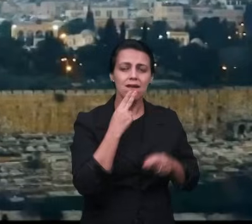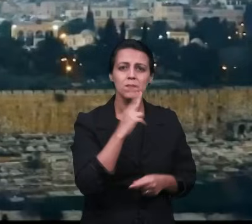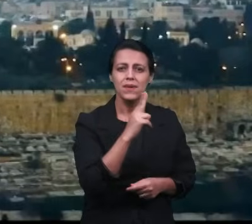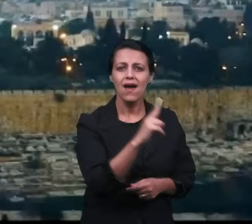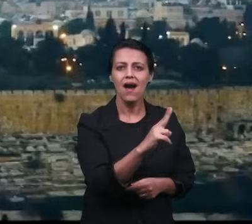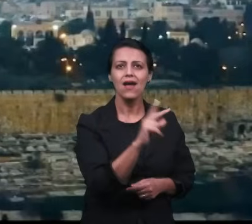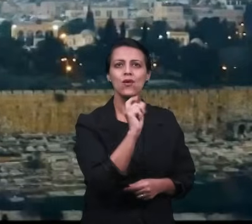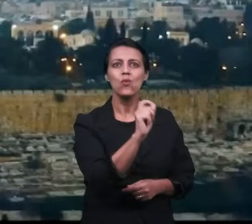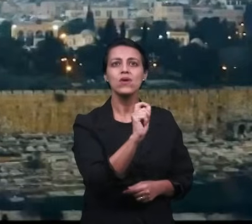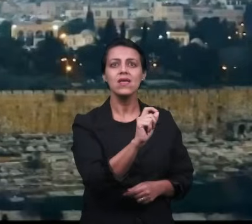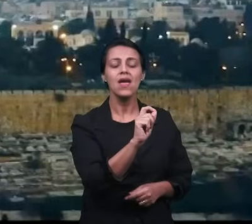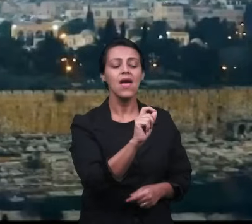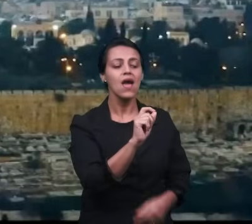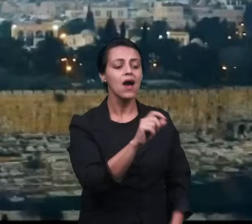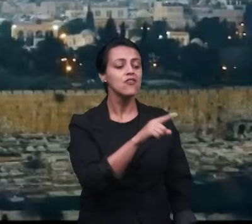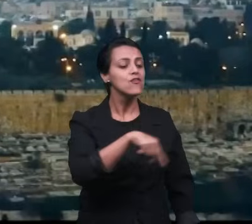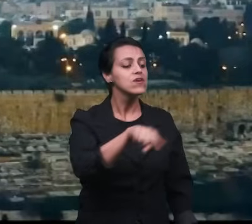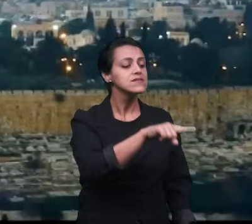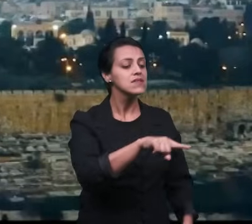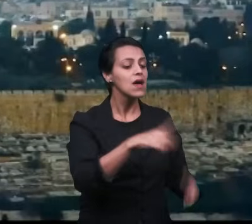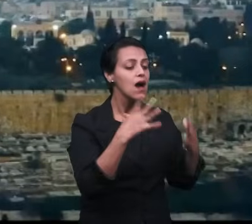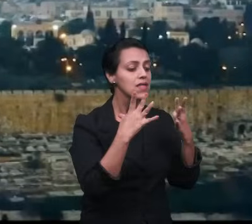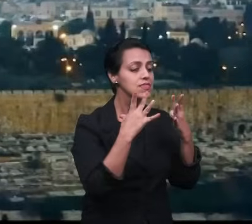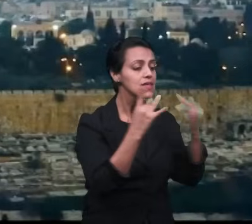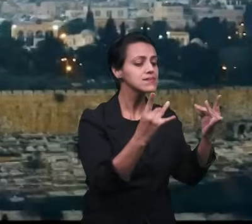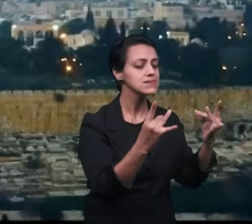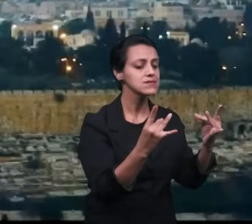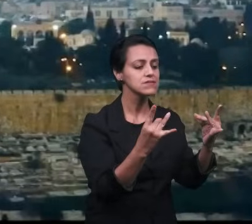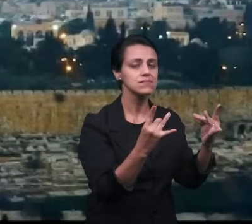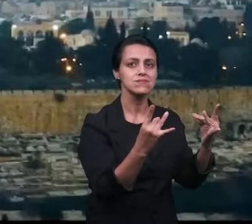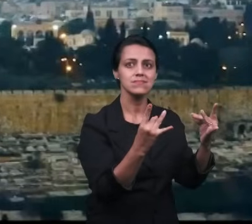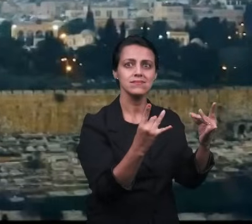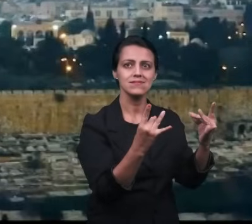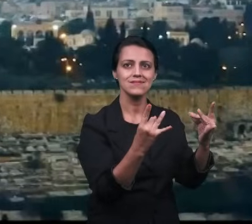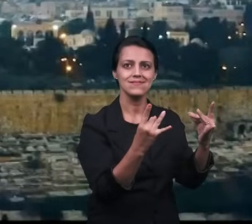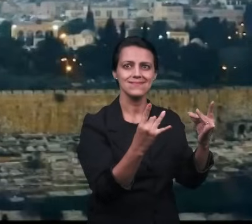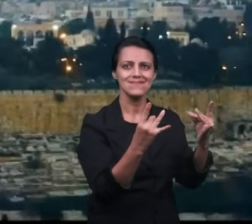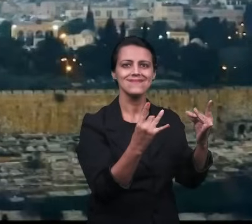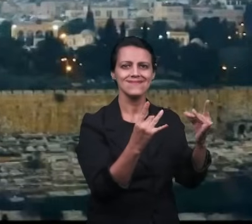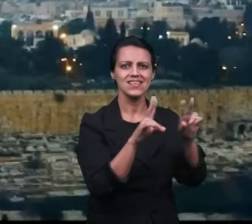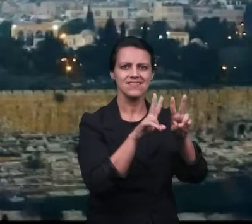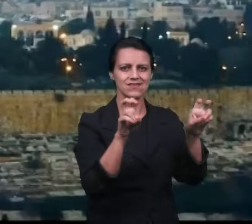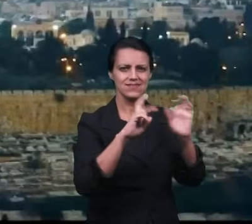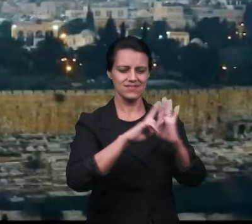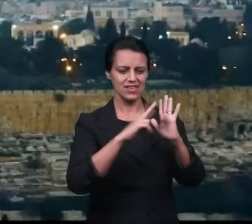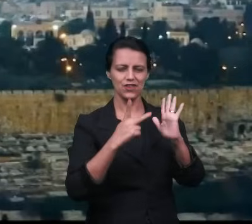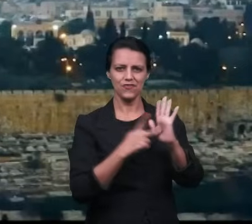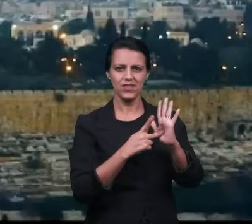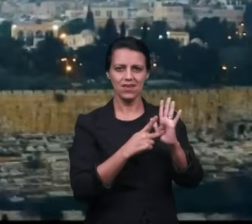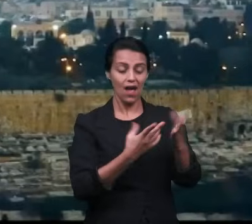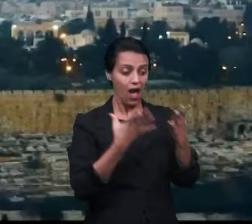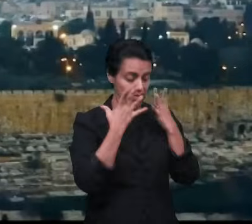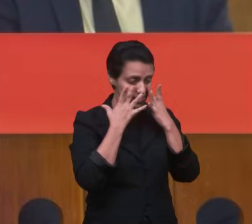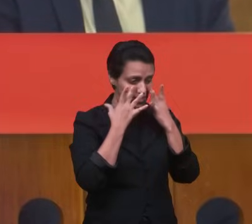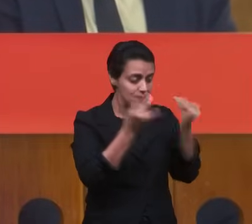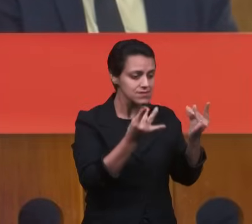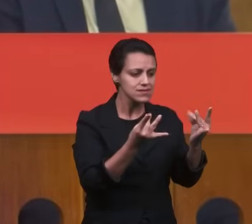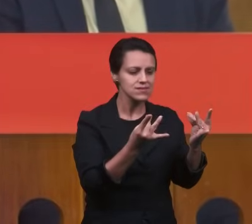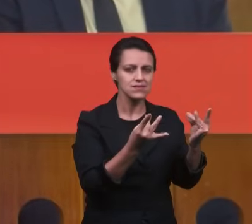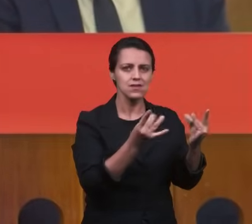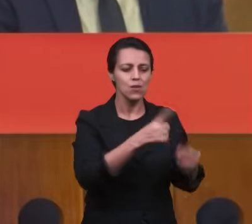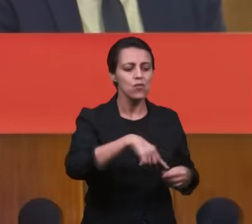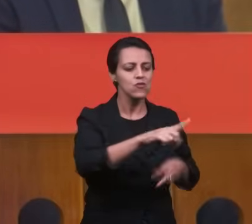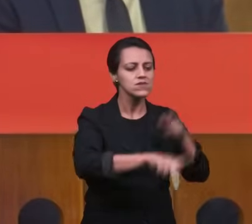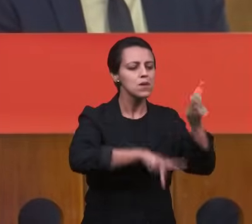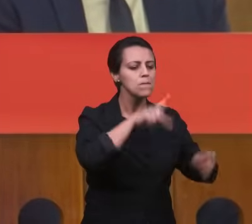ouve Israel. Há várias colocações bíblicas quando essa frase é